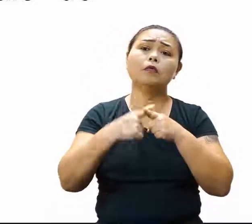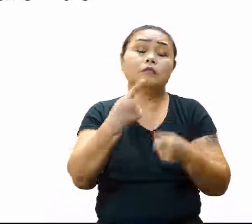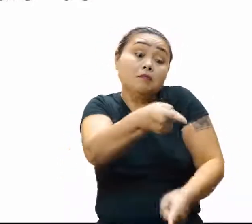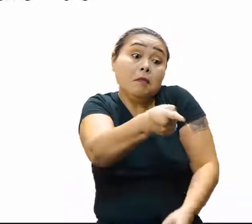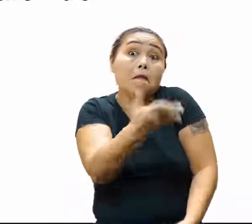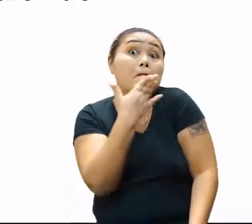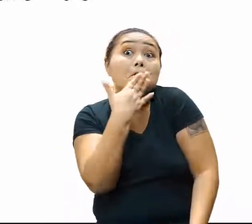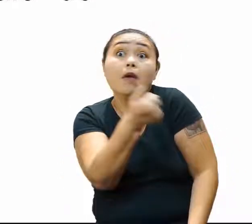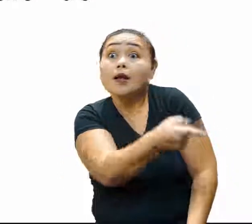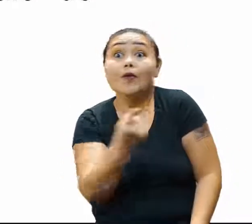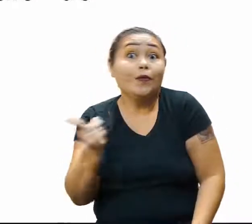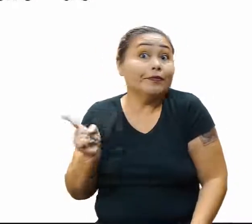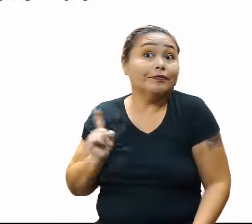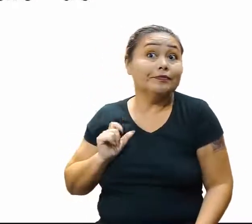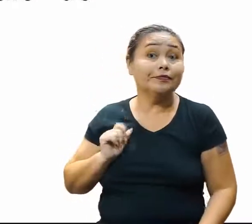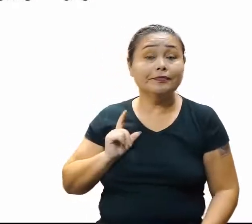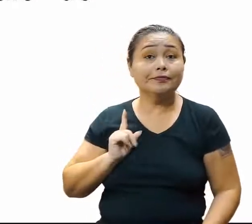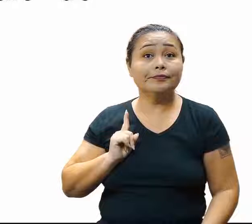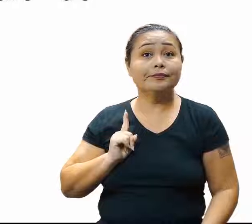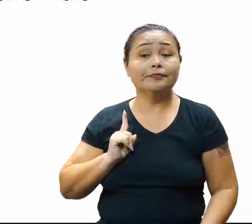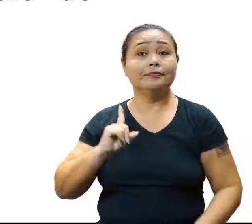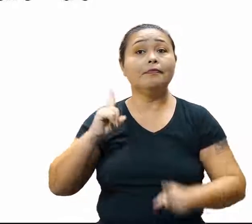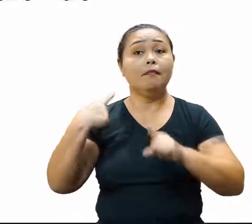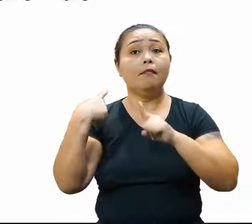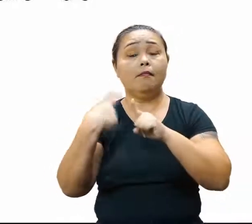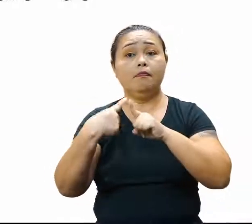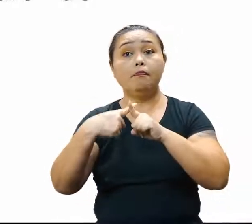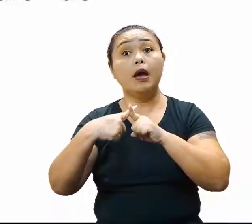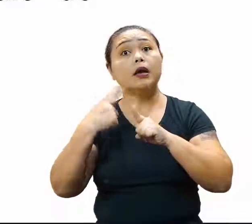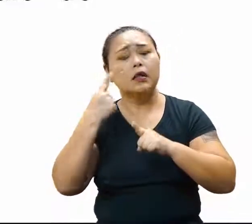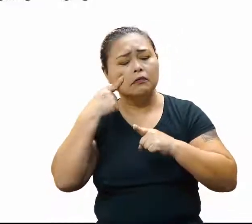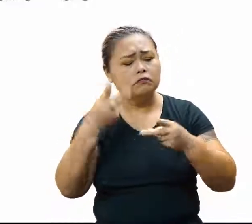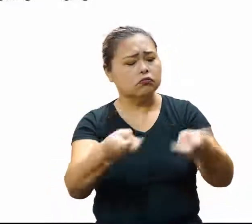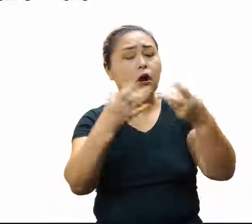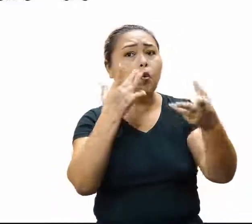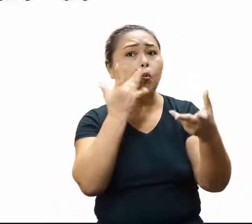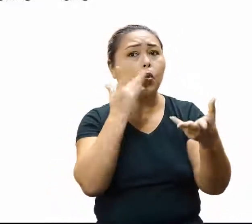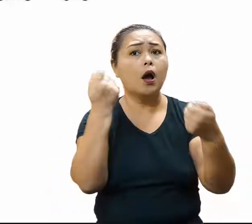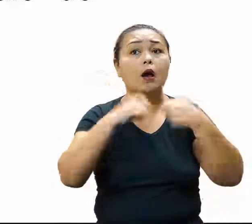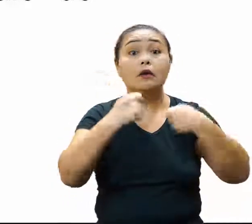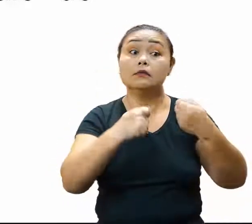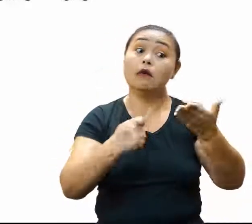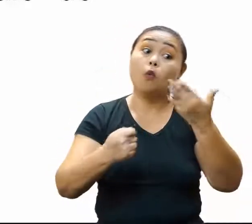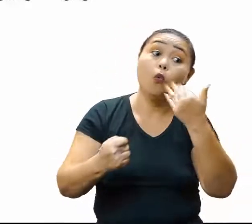vantajoso. Só que quem estava explorando o ouro precisava se alimentar.